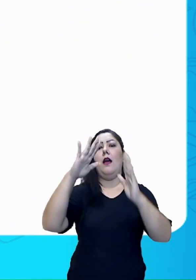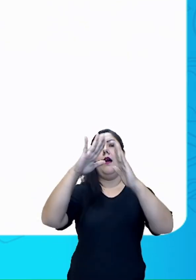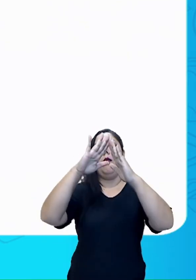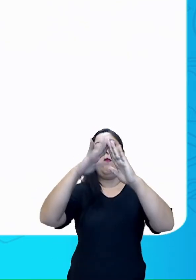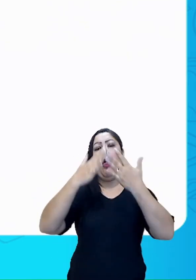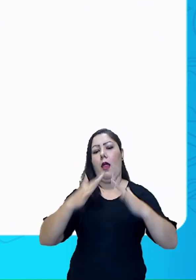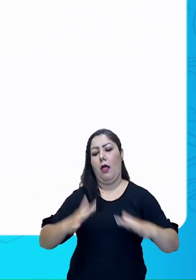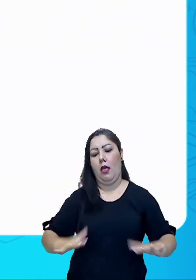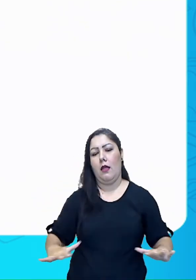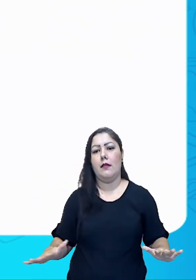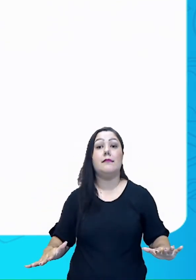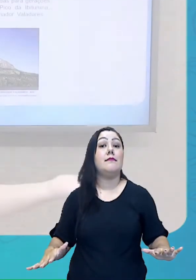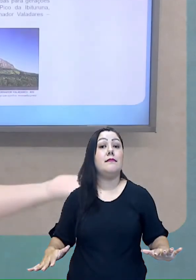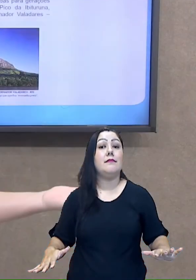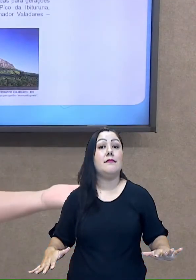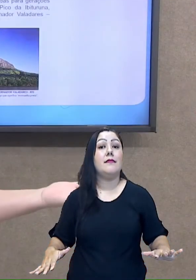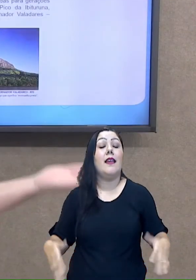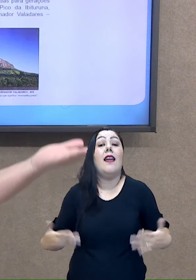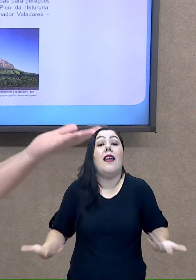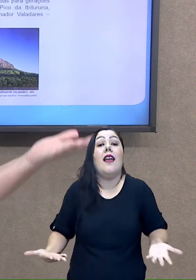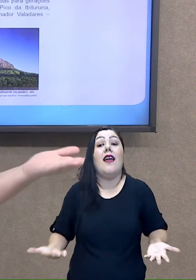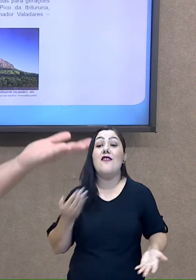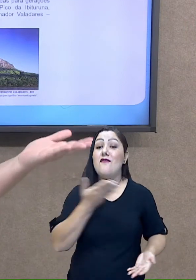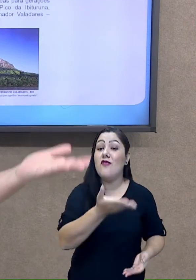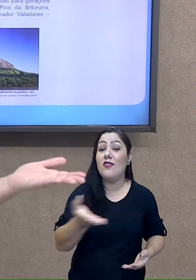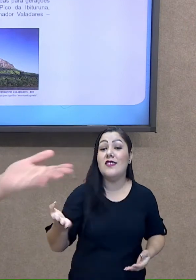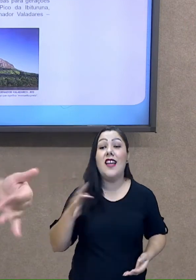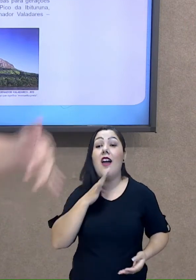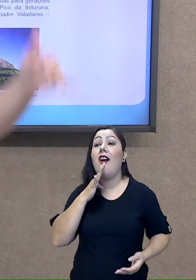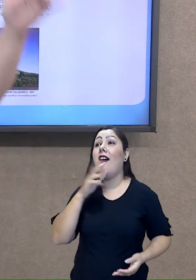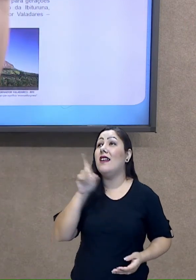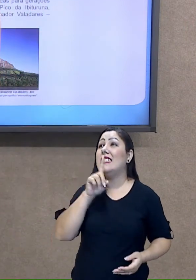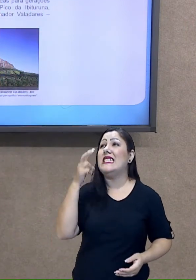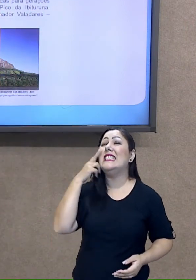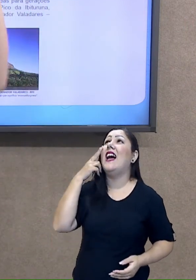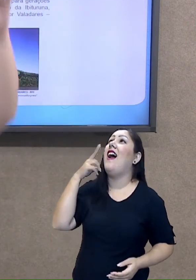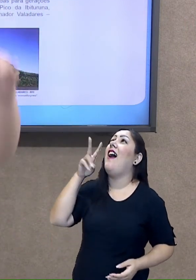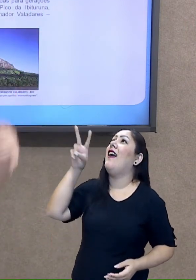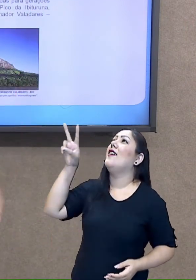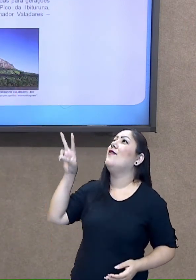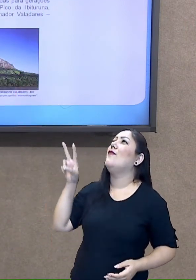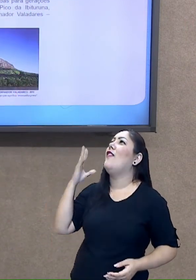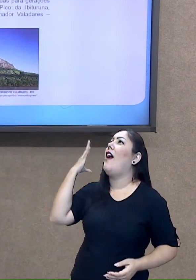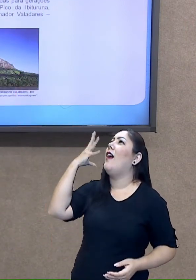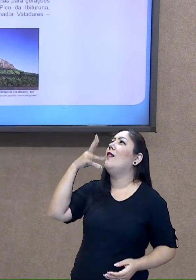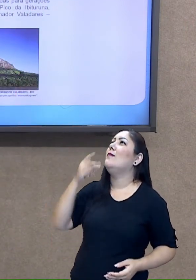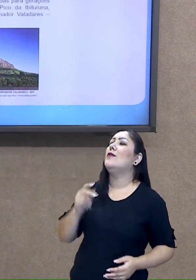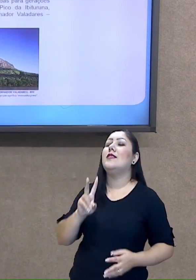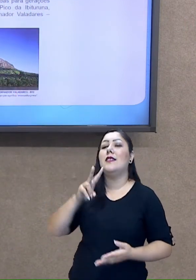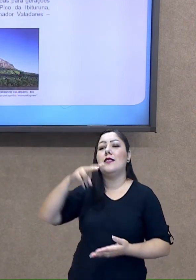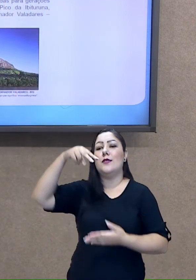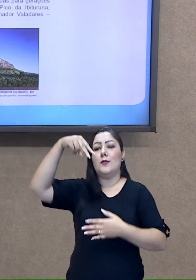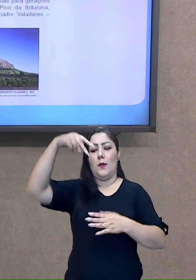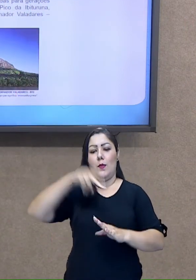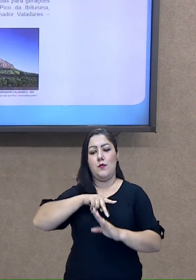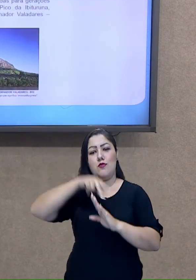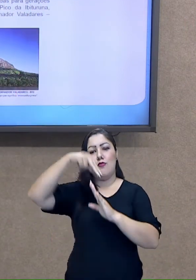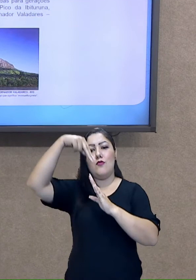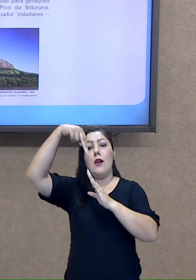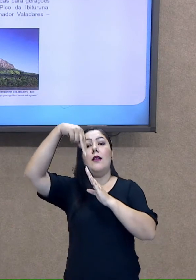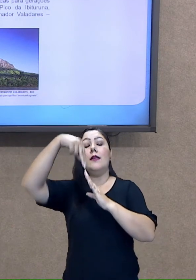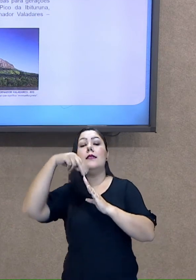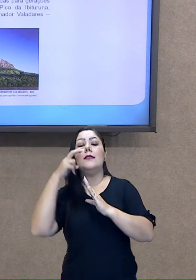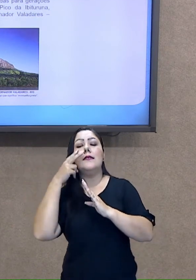geração, não conhecessem mais, não pudessem mais ver lá de cima toda a cidade? Pois é isso, ela está